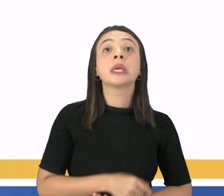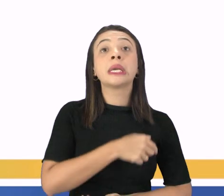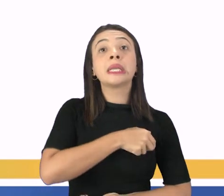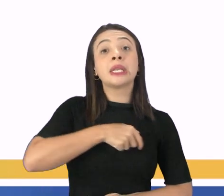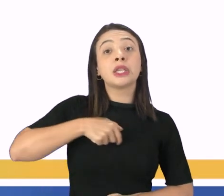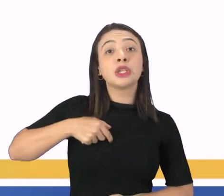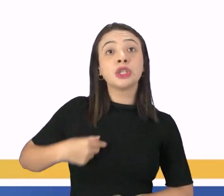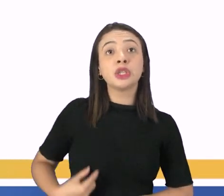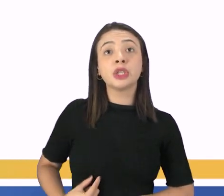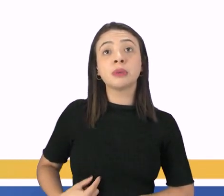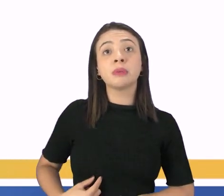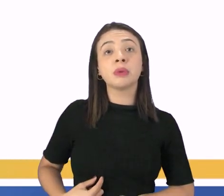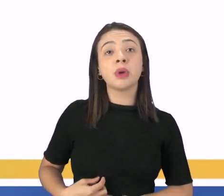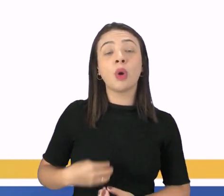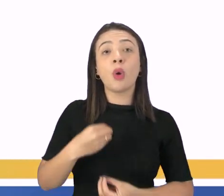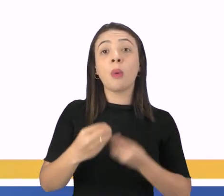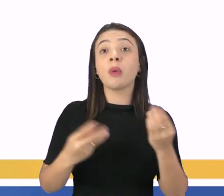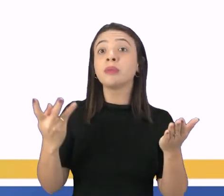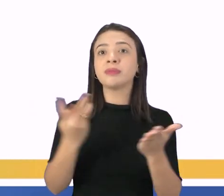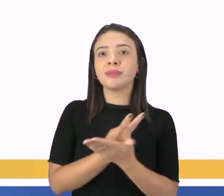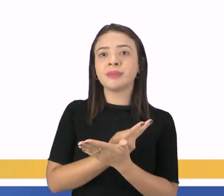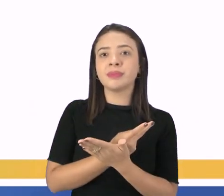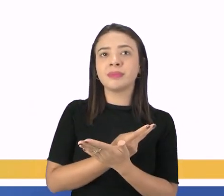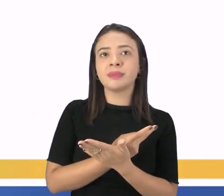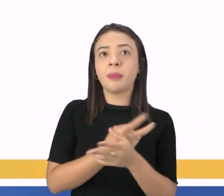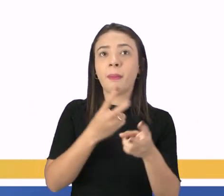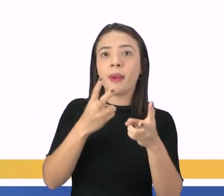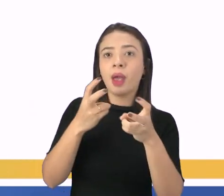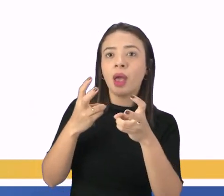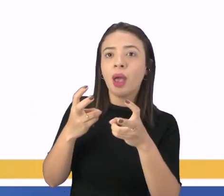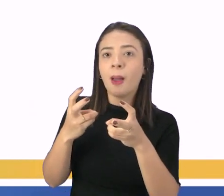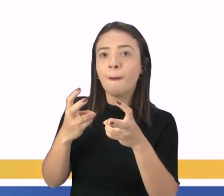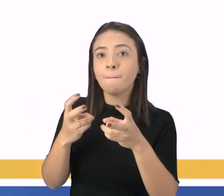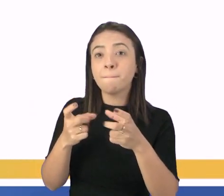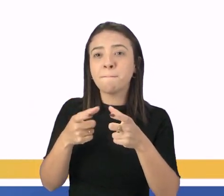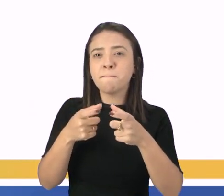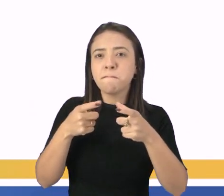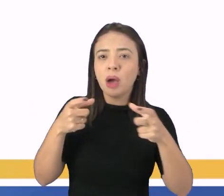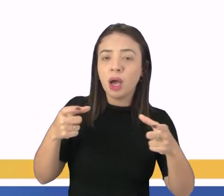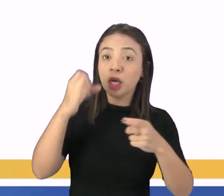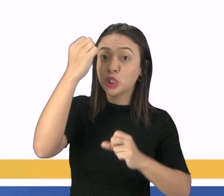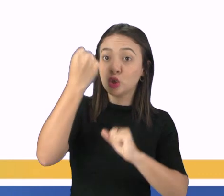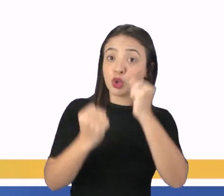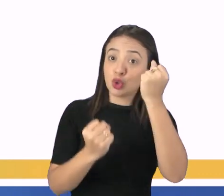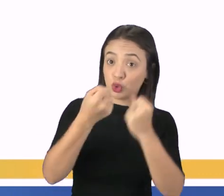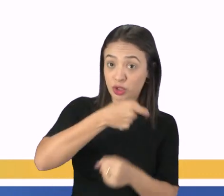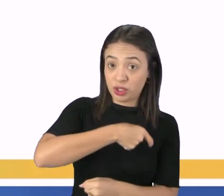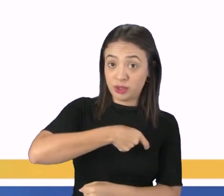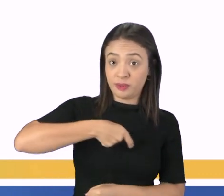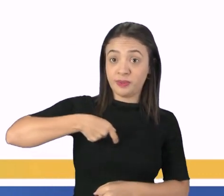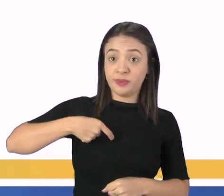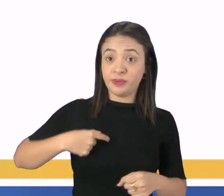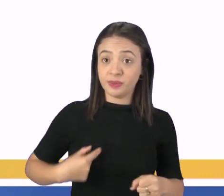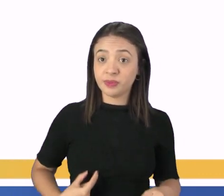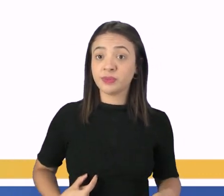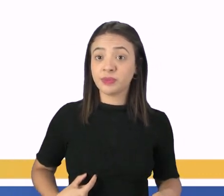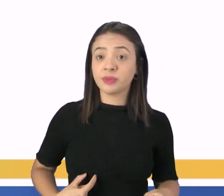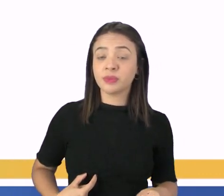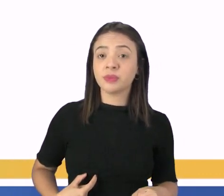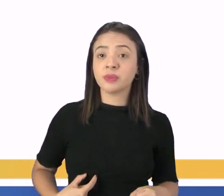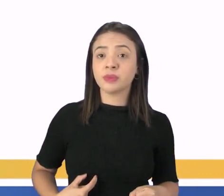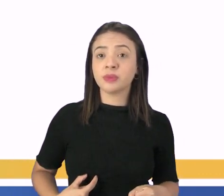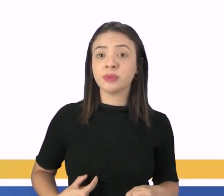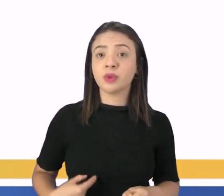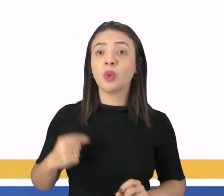só o detalhe. Se você observar, boa parte da concentração industrial da China, ou boa parte dos negócios da